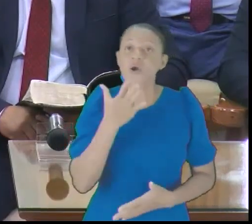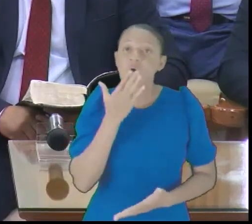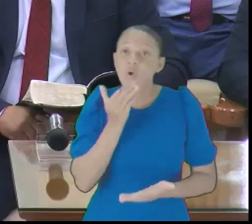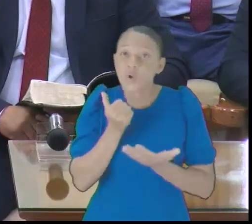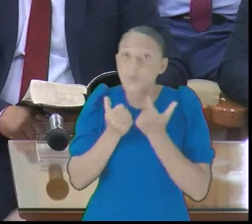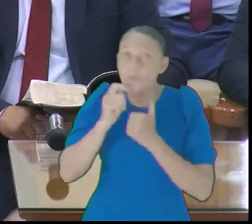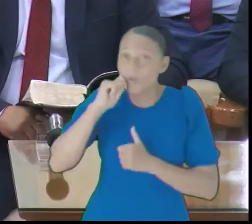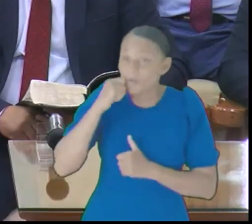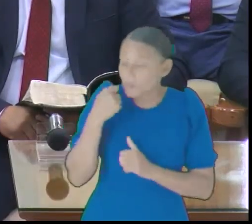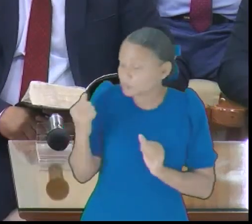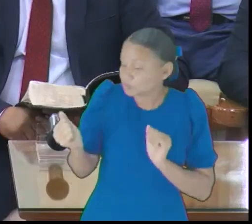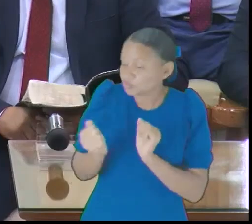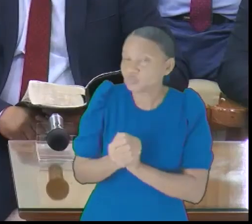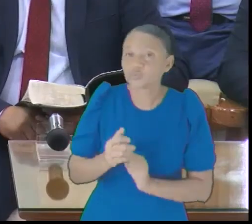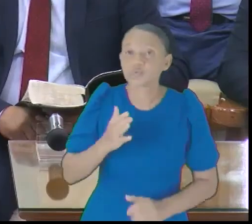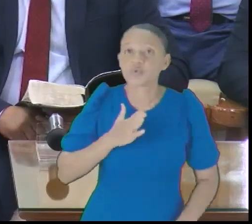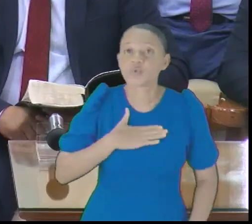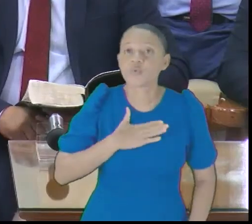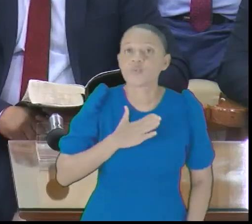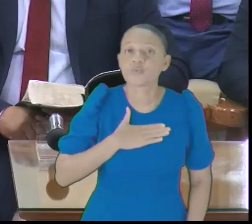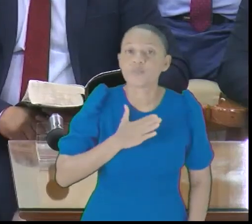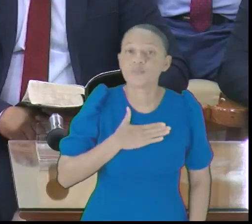pão comigo.